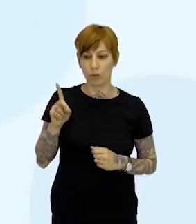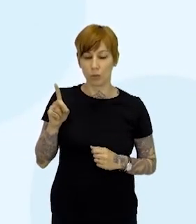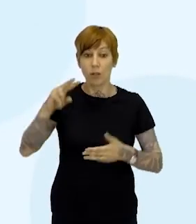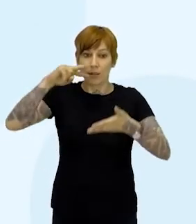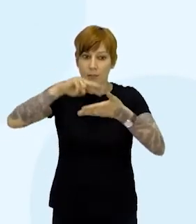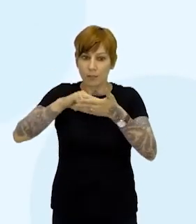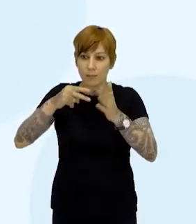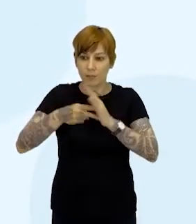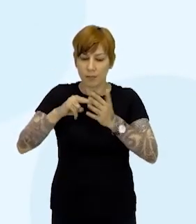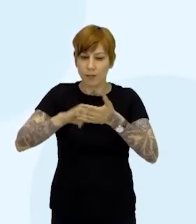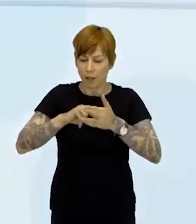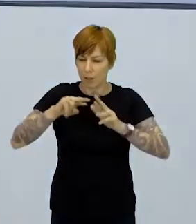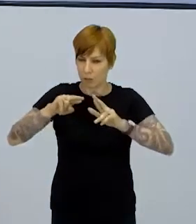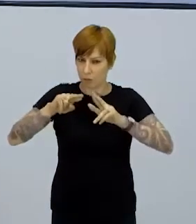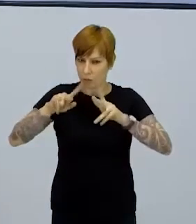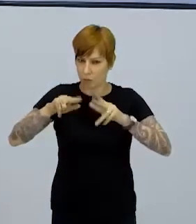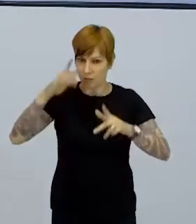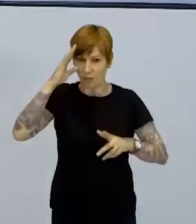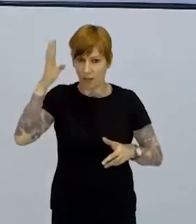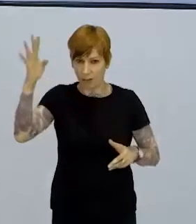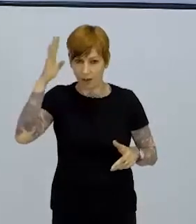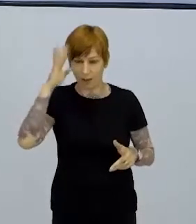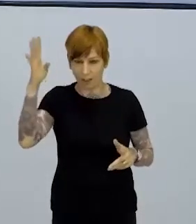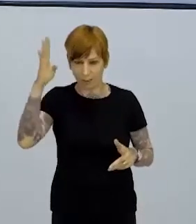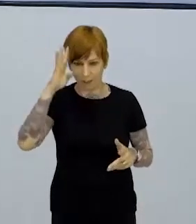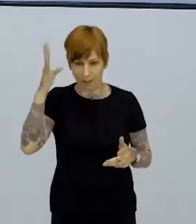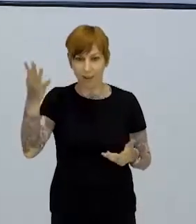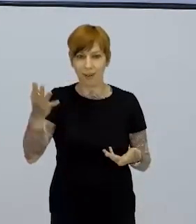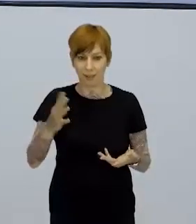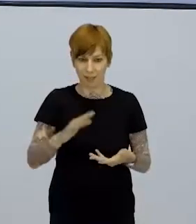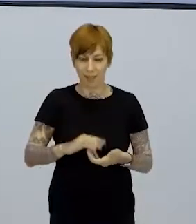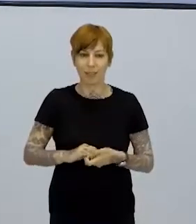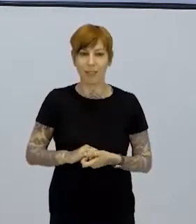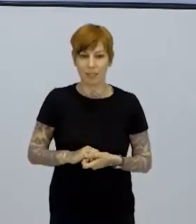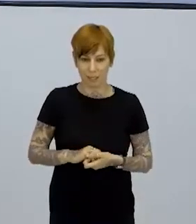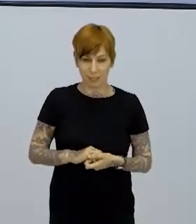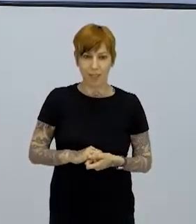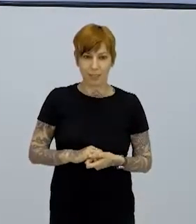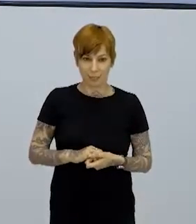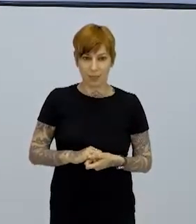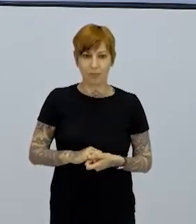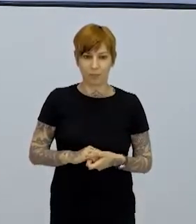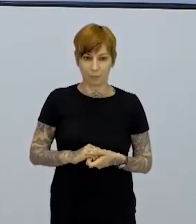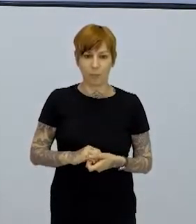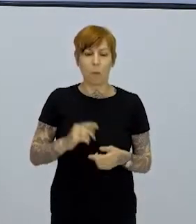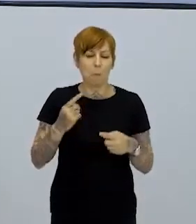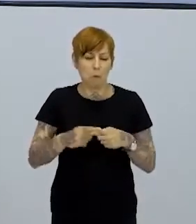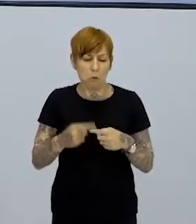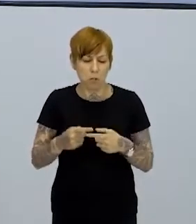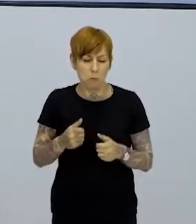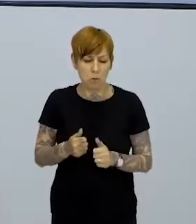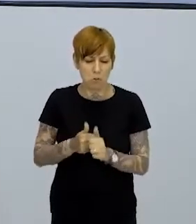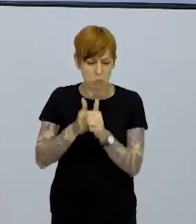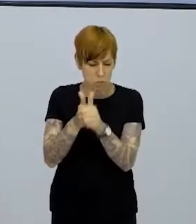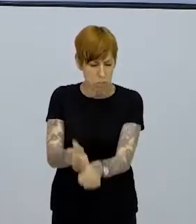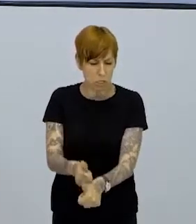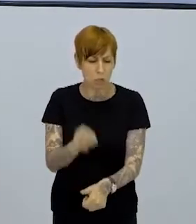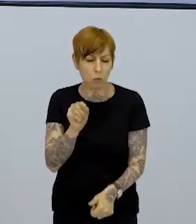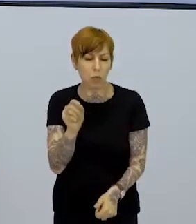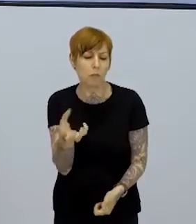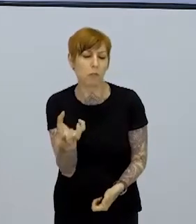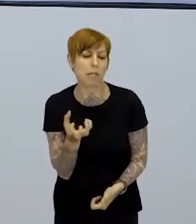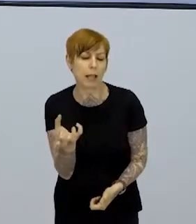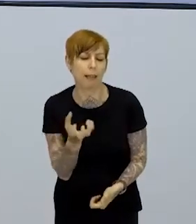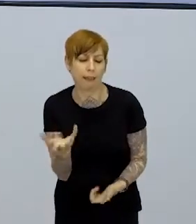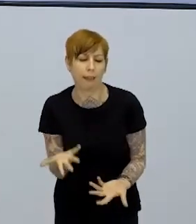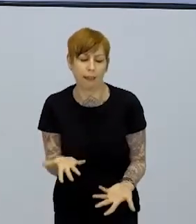contra a norma vigente. Então, o punk é, por que que eu tenho que seguir o que você está me falando? Por que que eu tenho